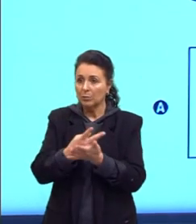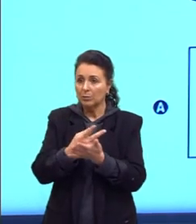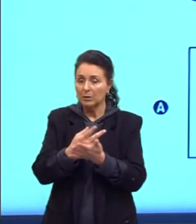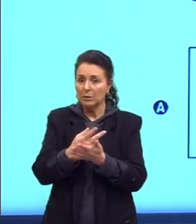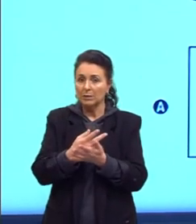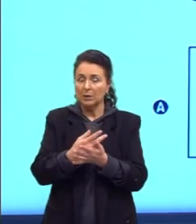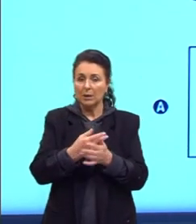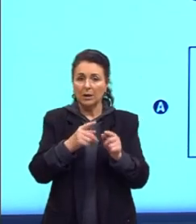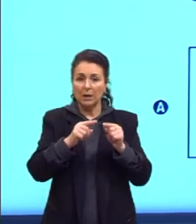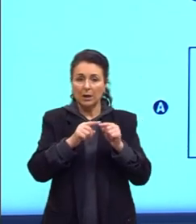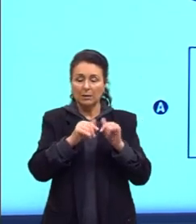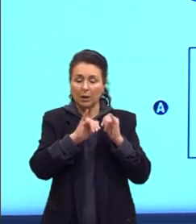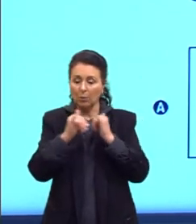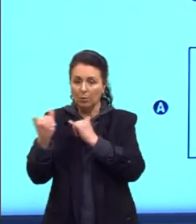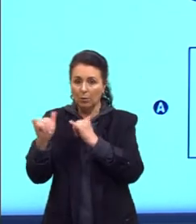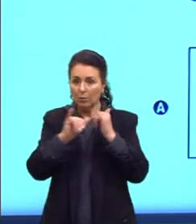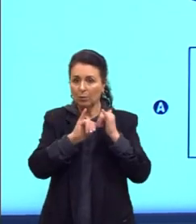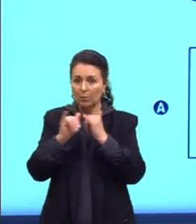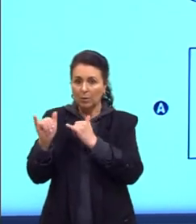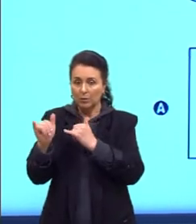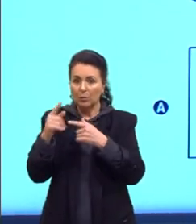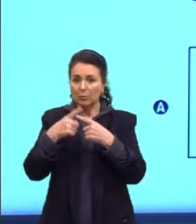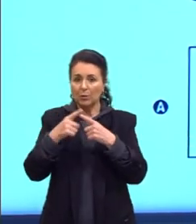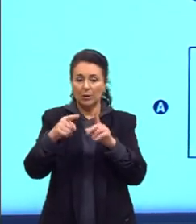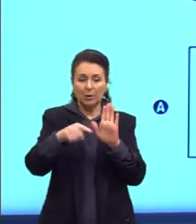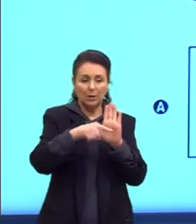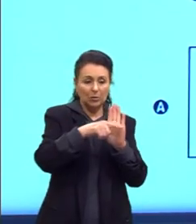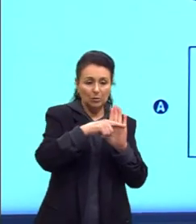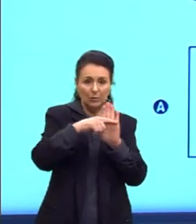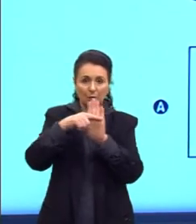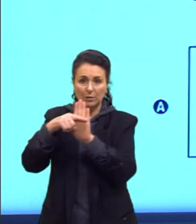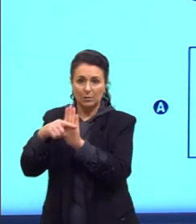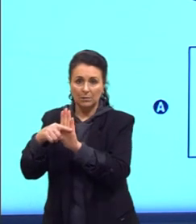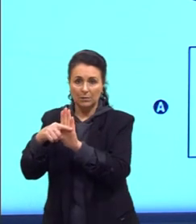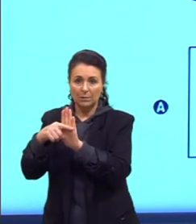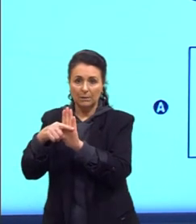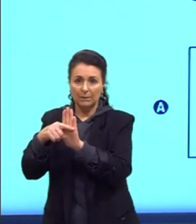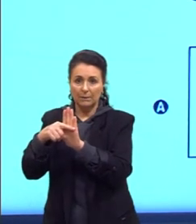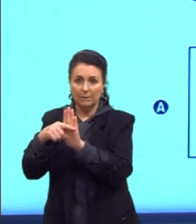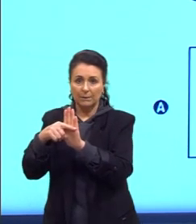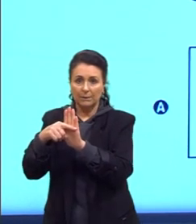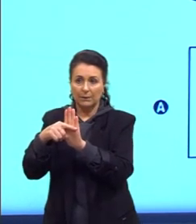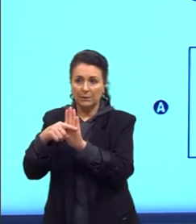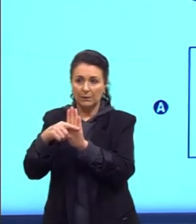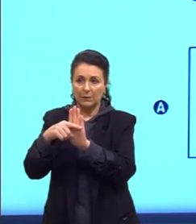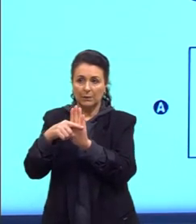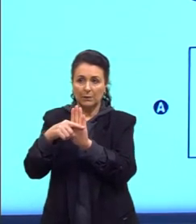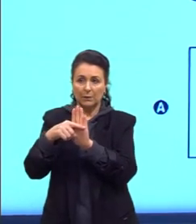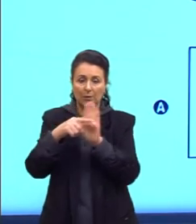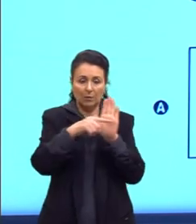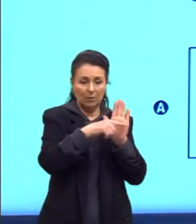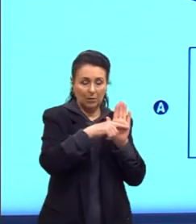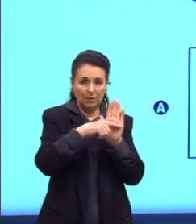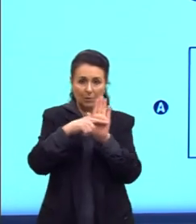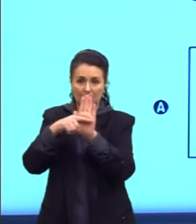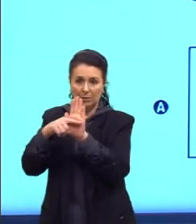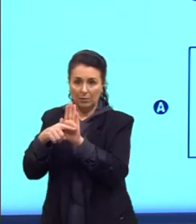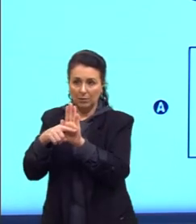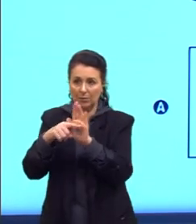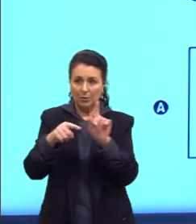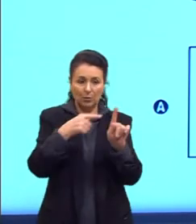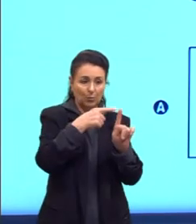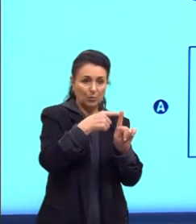corrente esse fundo só que porque a gente tem negativo com negativo né aqui ó juntos e o